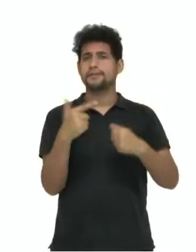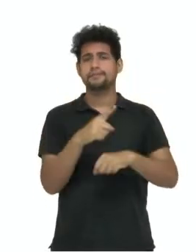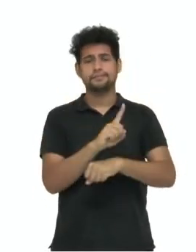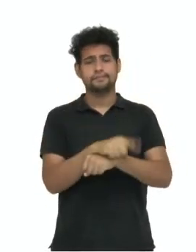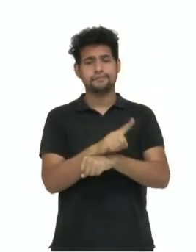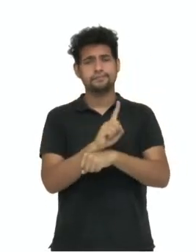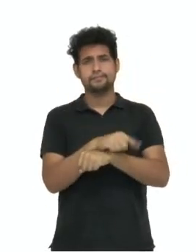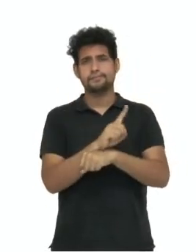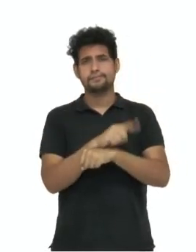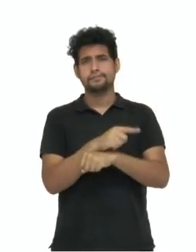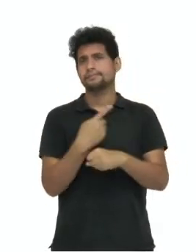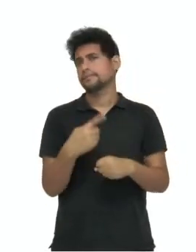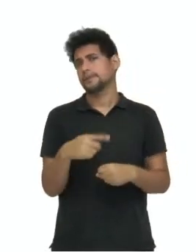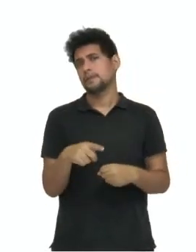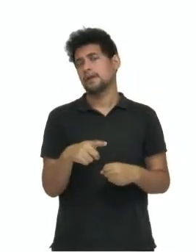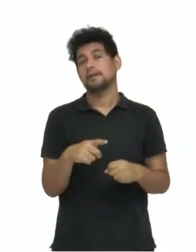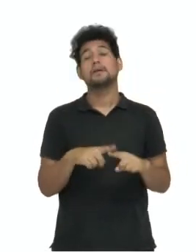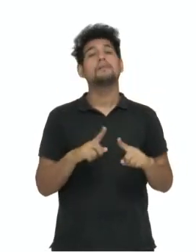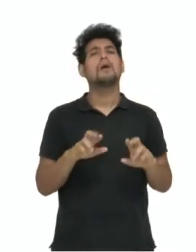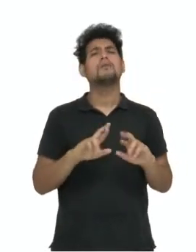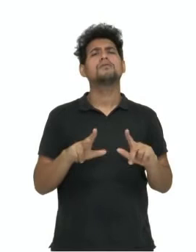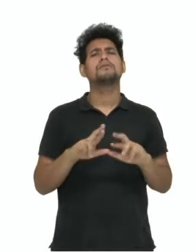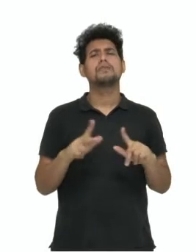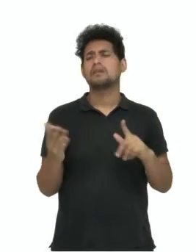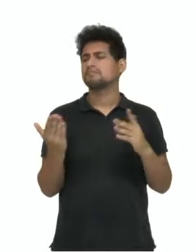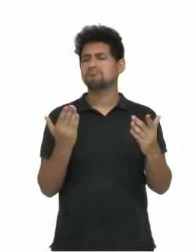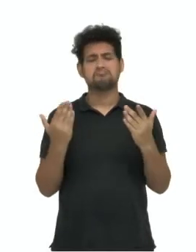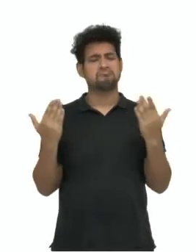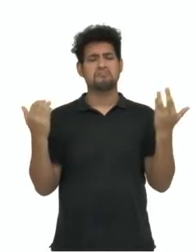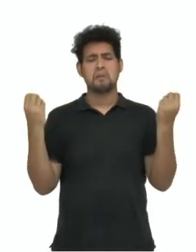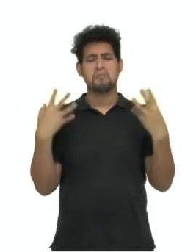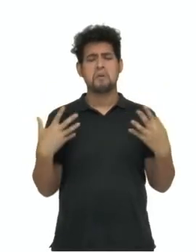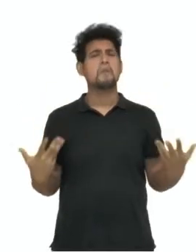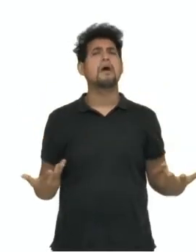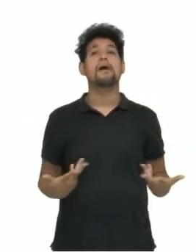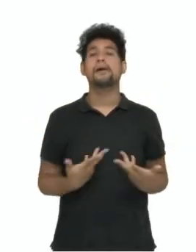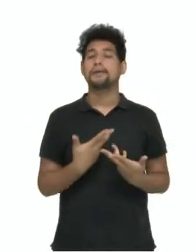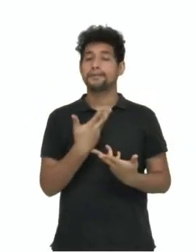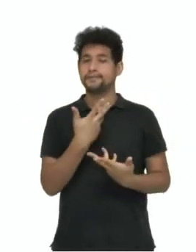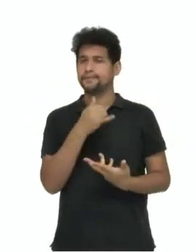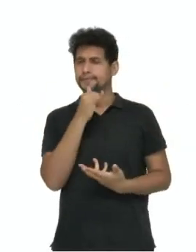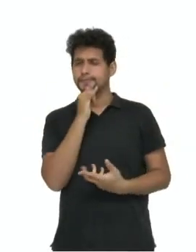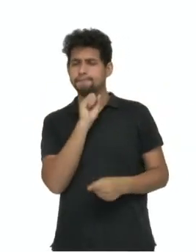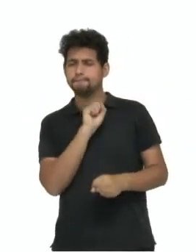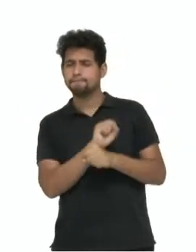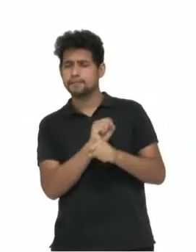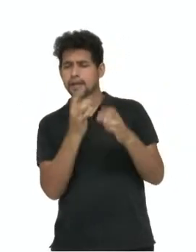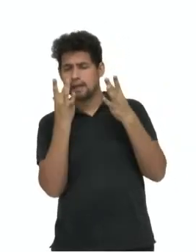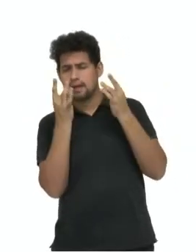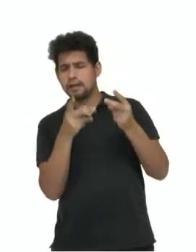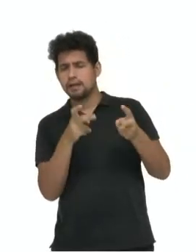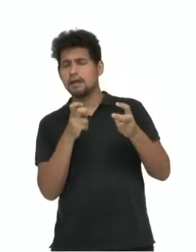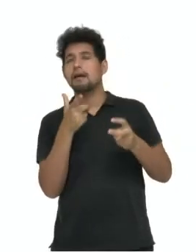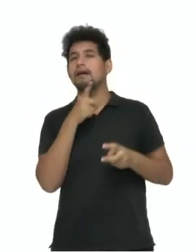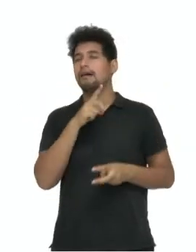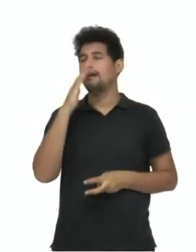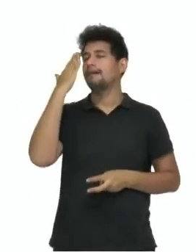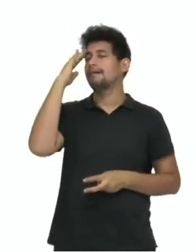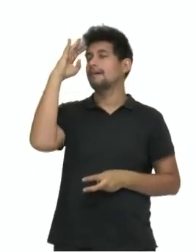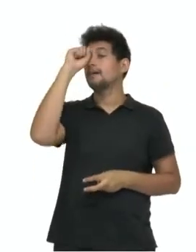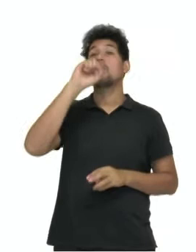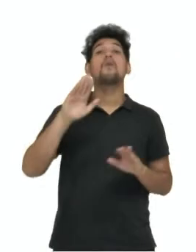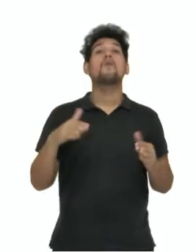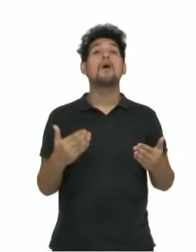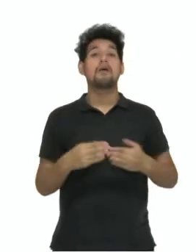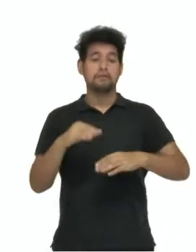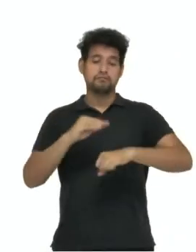tá? Diferenças entre estes animais. Se você parar e prestar atenção, você consegue saber qual é a perereca só